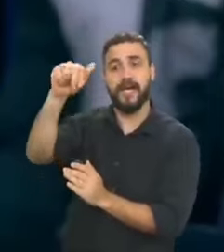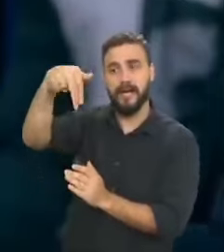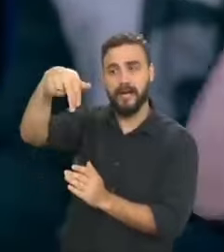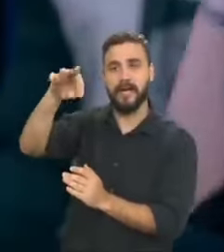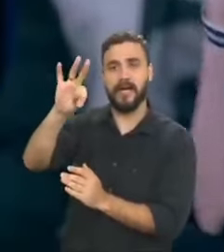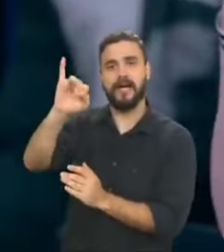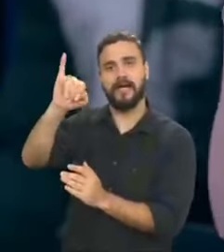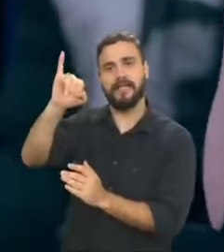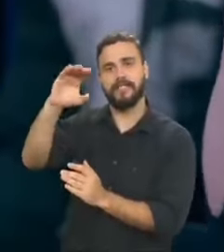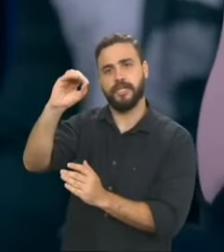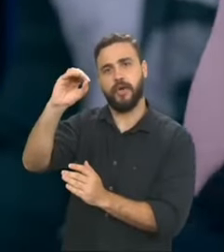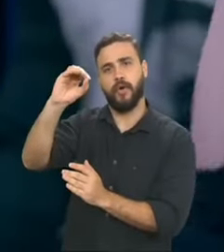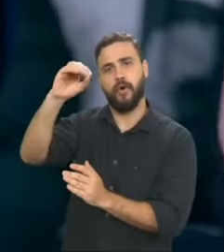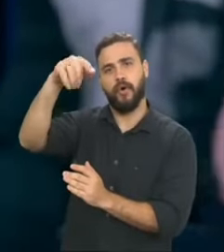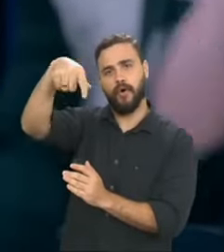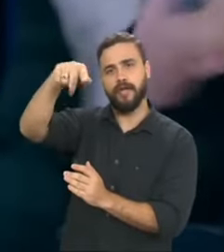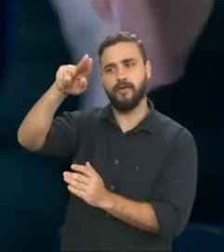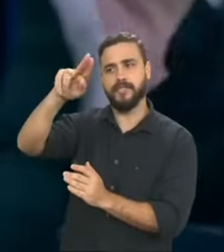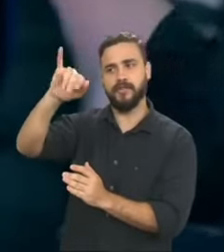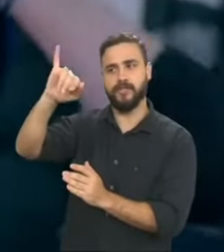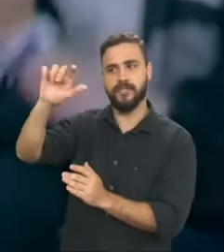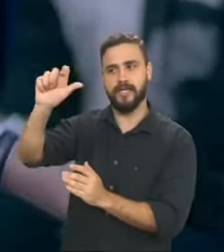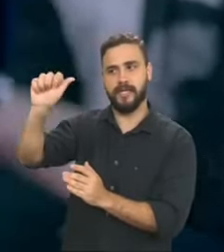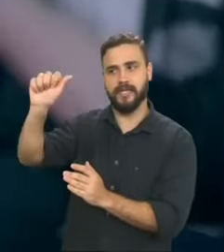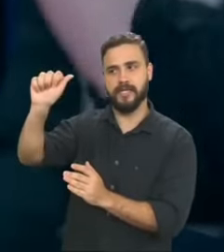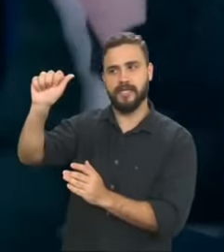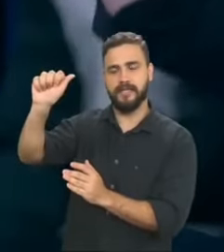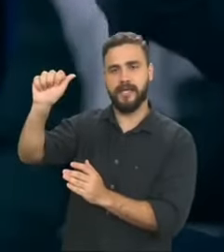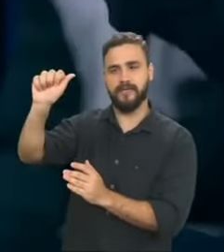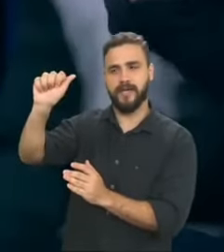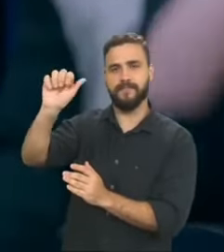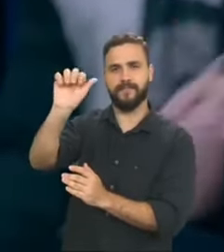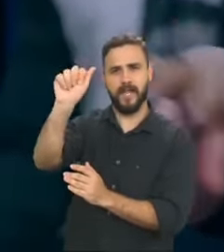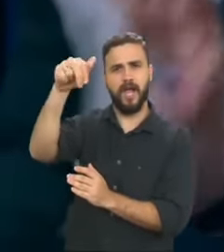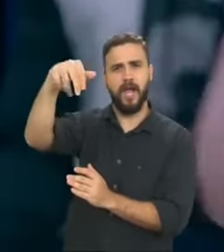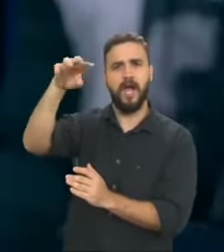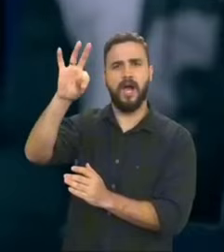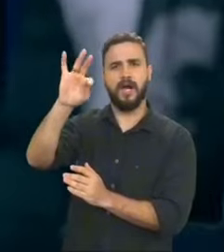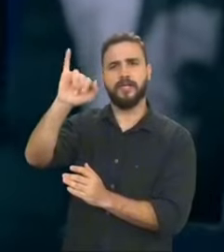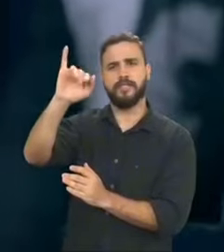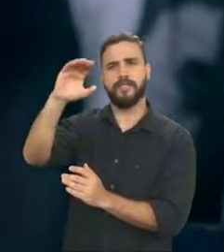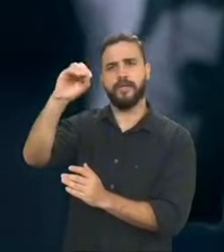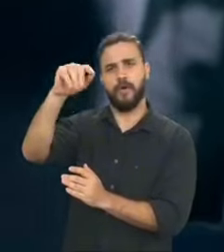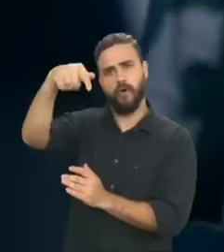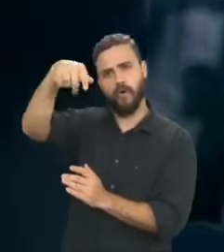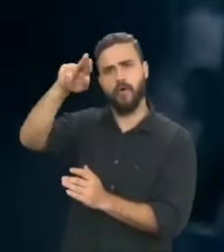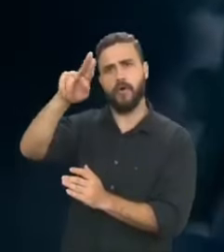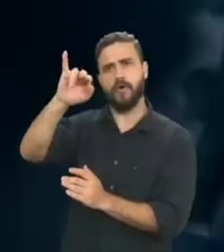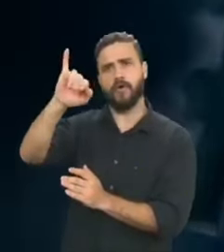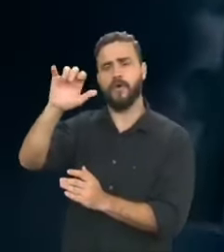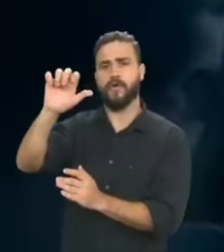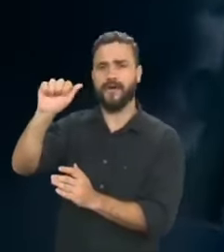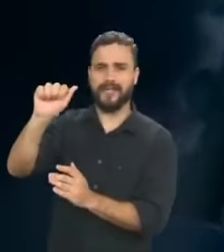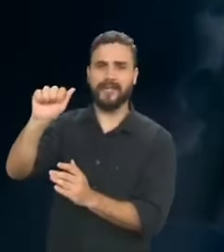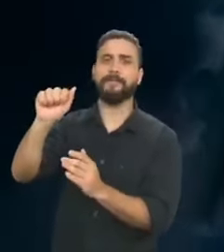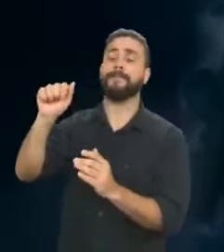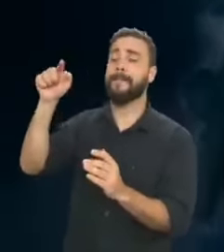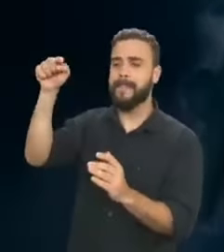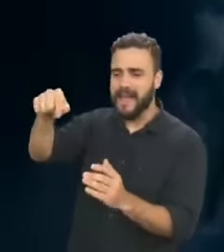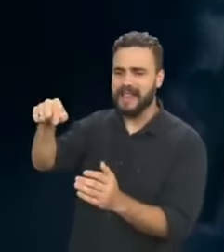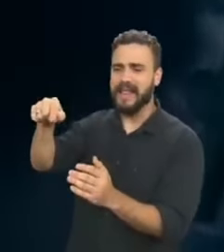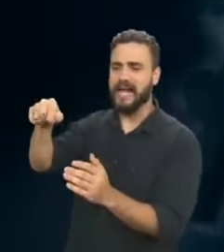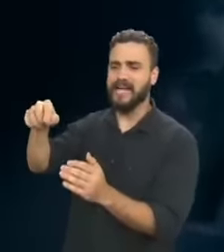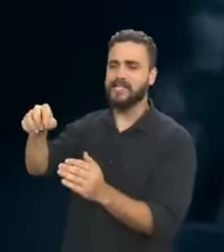impacto pensar que os cristãos que foram mandados embora agora estavam salvando o povo e ajudando o povo e dando